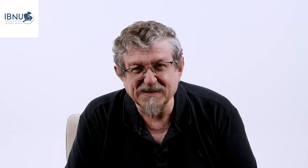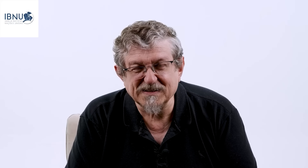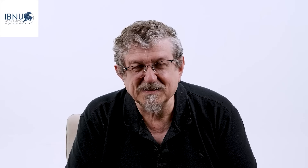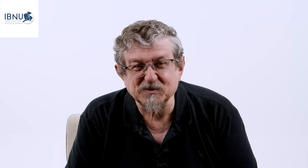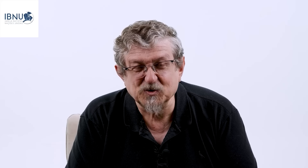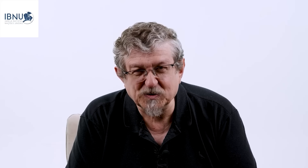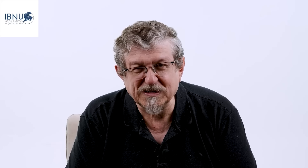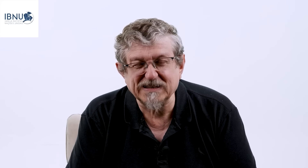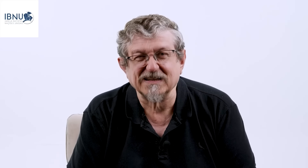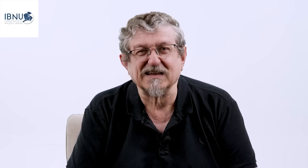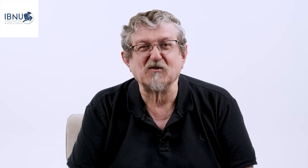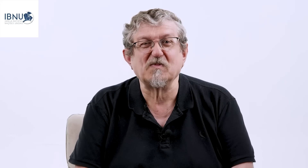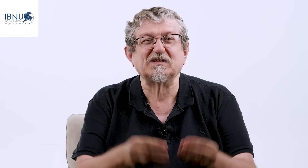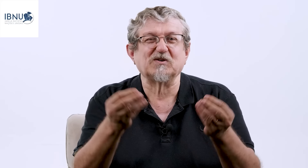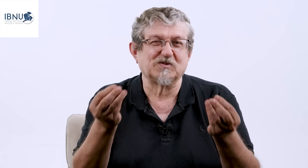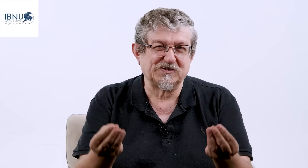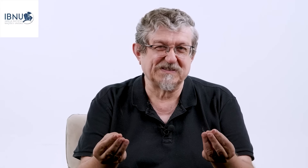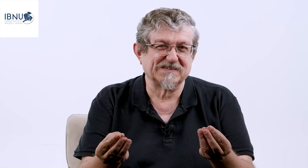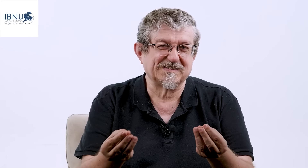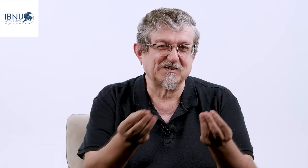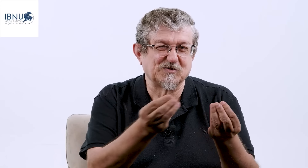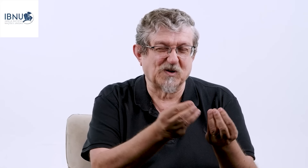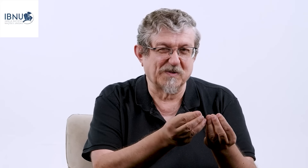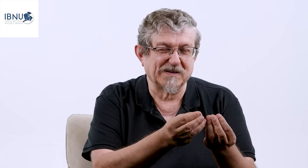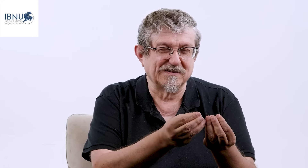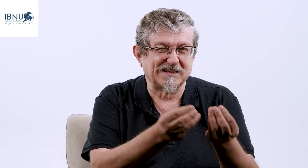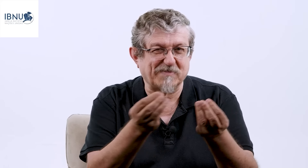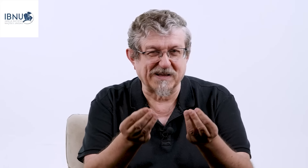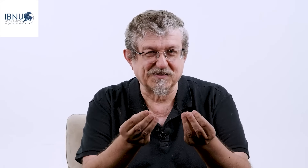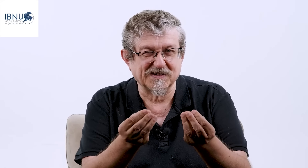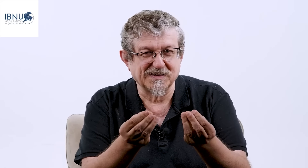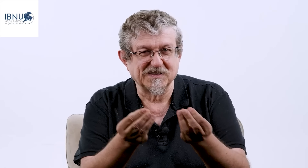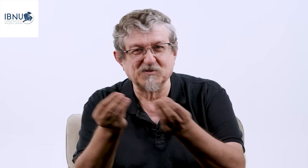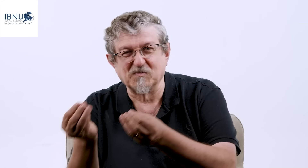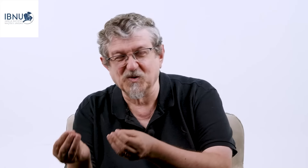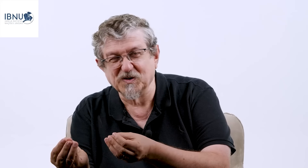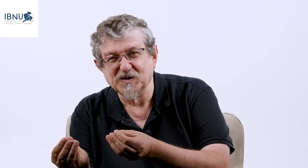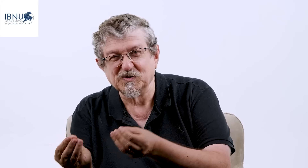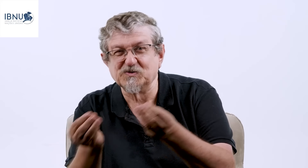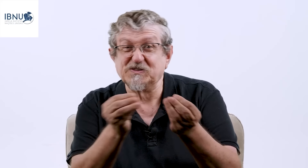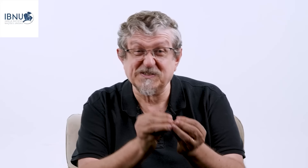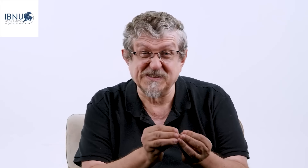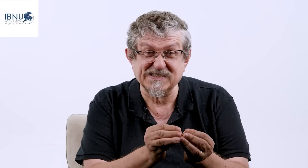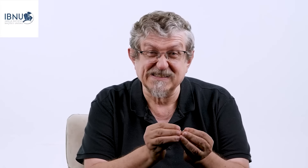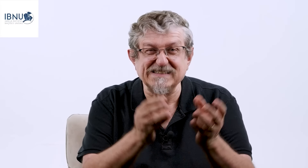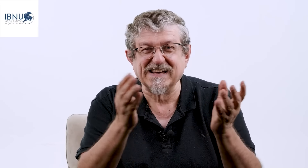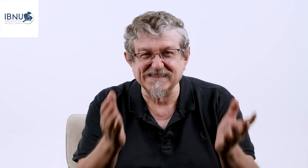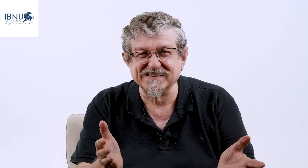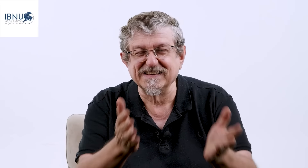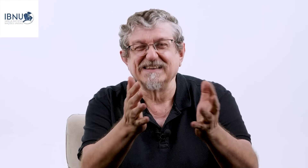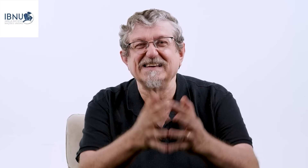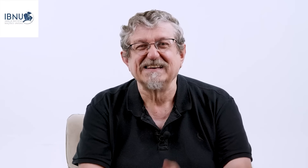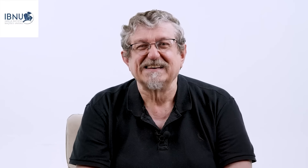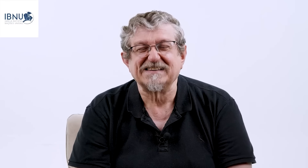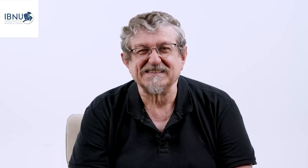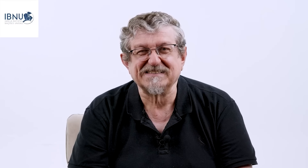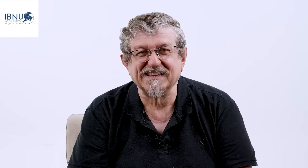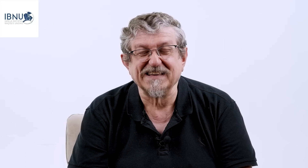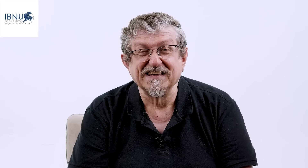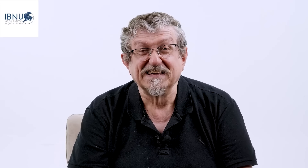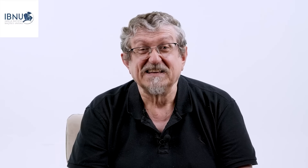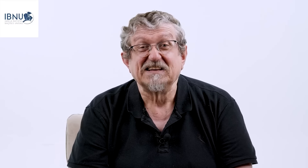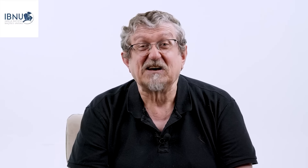uma doutrina, é uma teologia que se desdobra na prática e no amor no dia a dia. E aí sim a